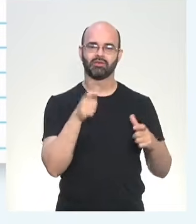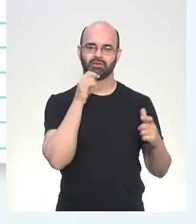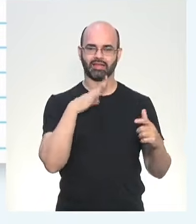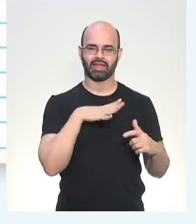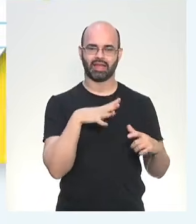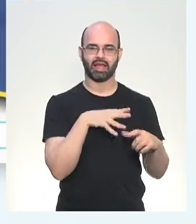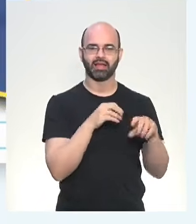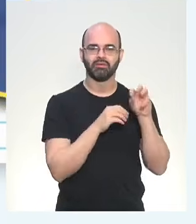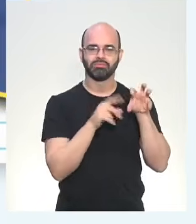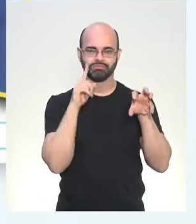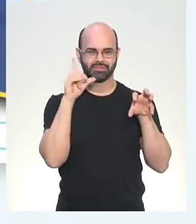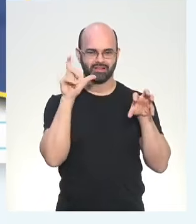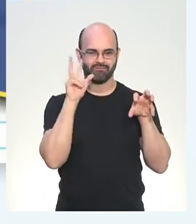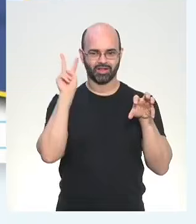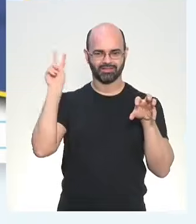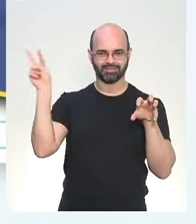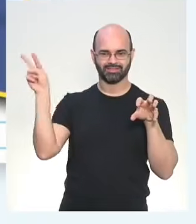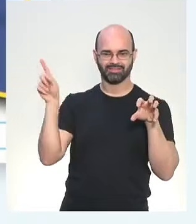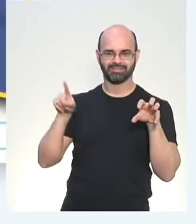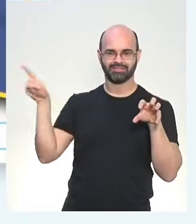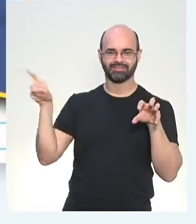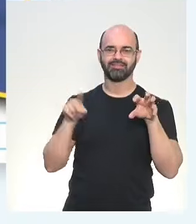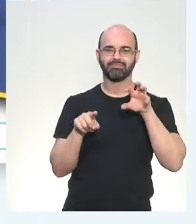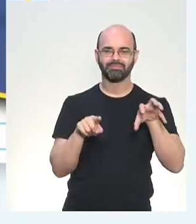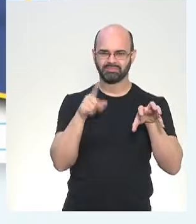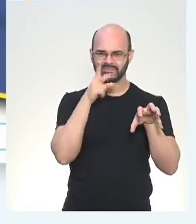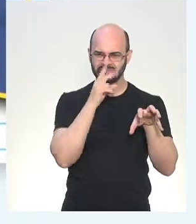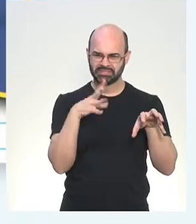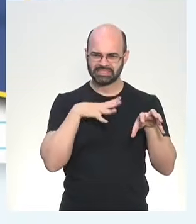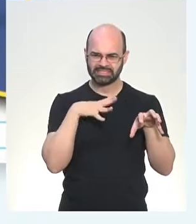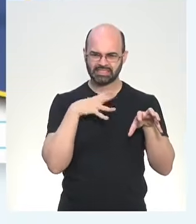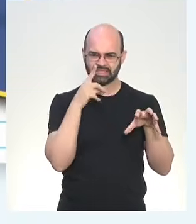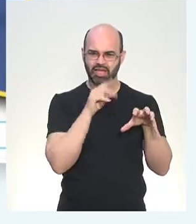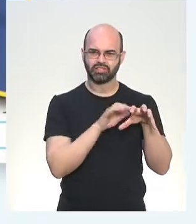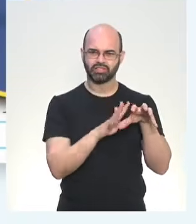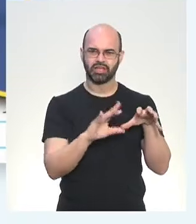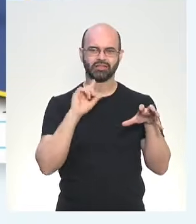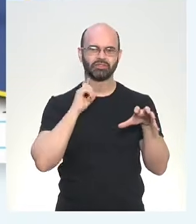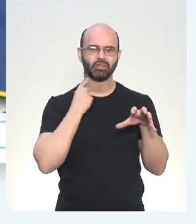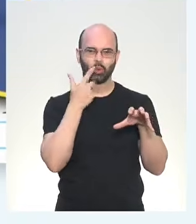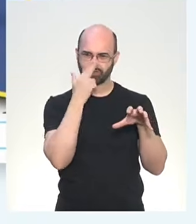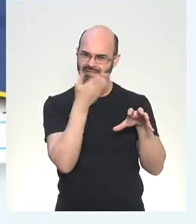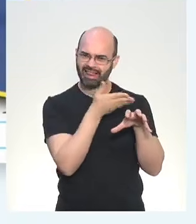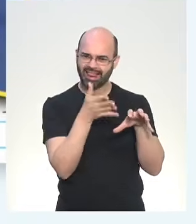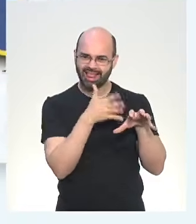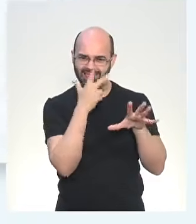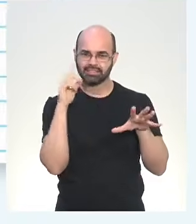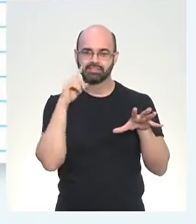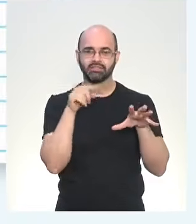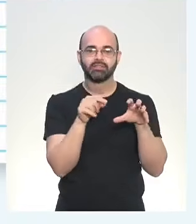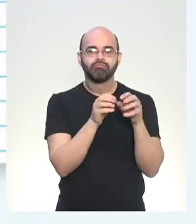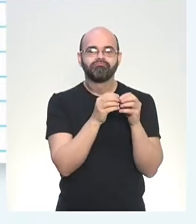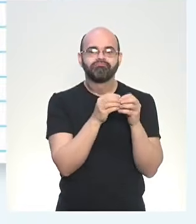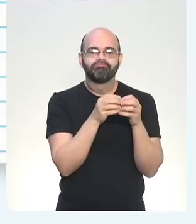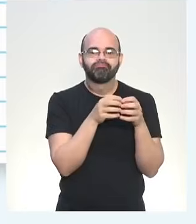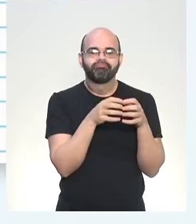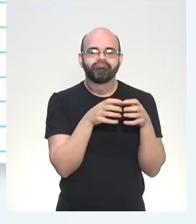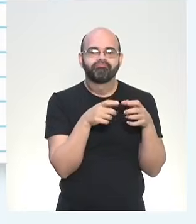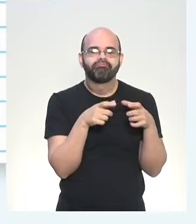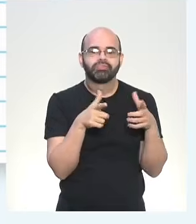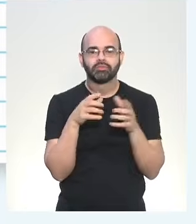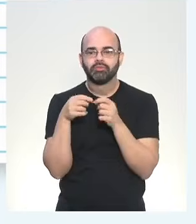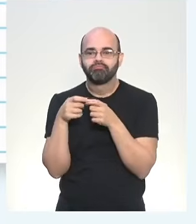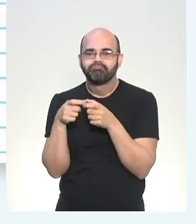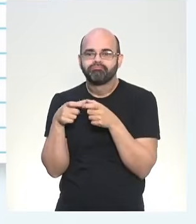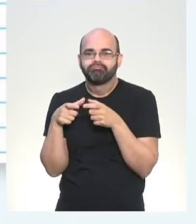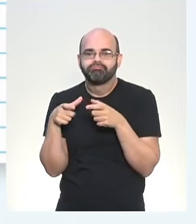fotos como essas, não temos a impressão de que as cidades são manchas? Então, quando a distância distância entre as bordas das manchas urbanizadas principais